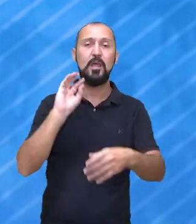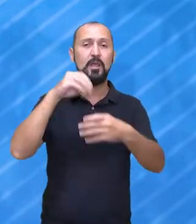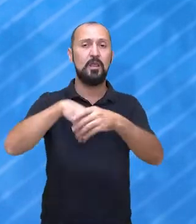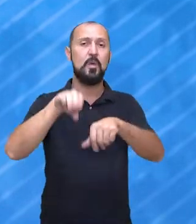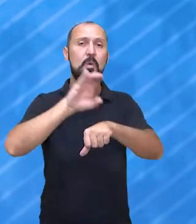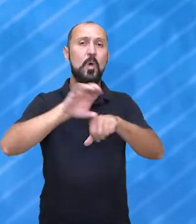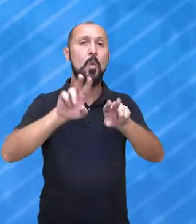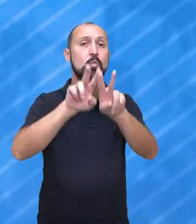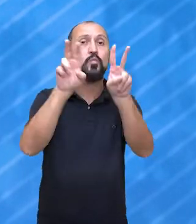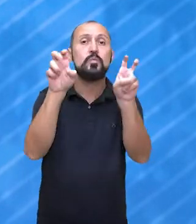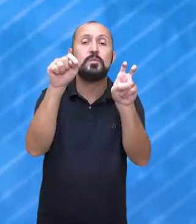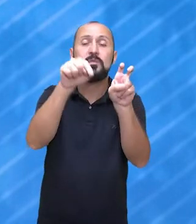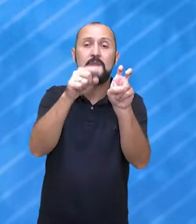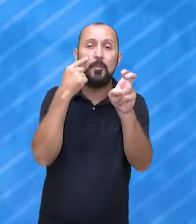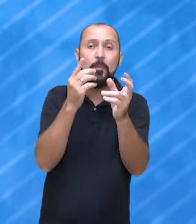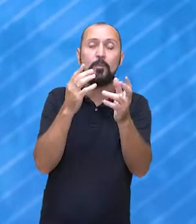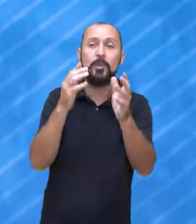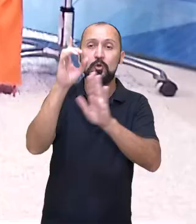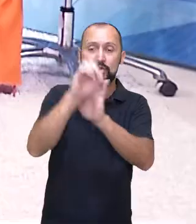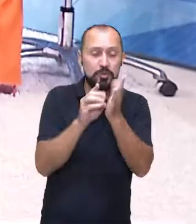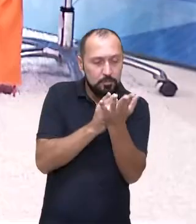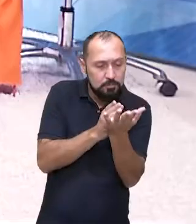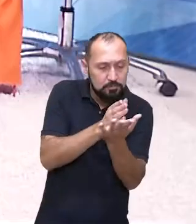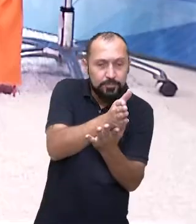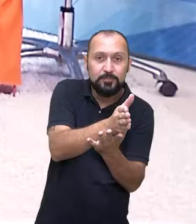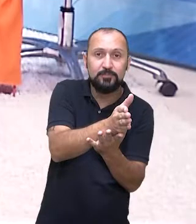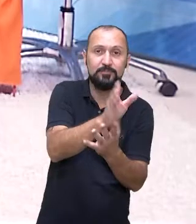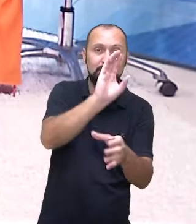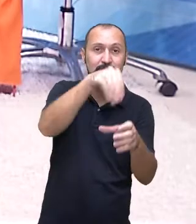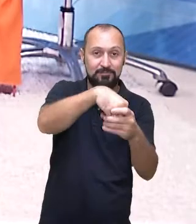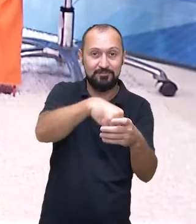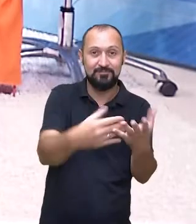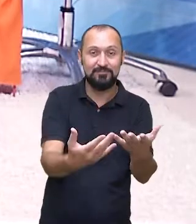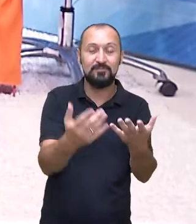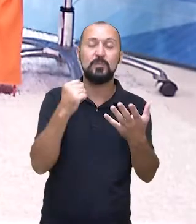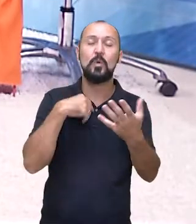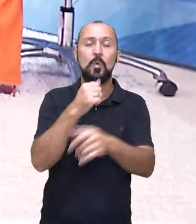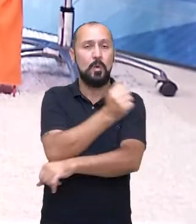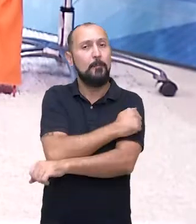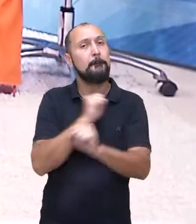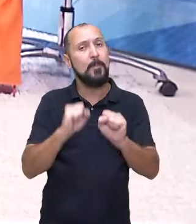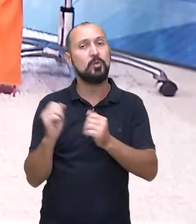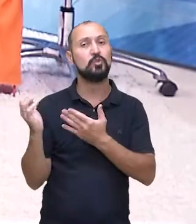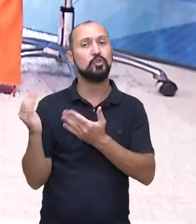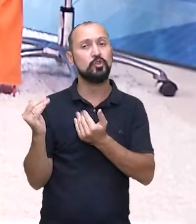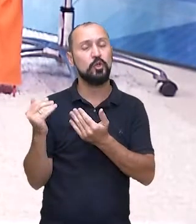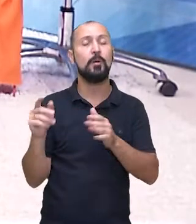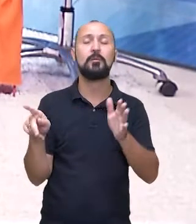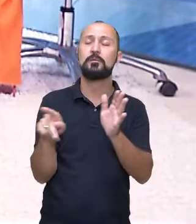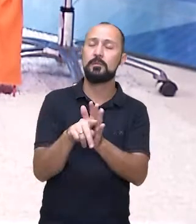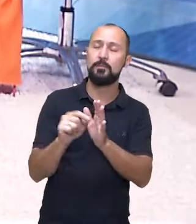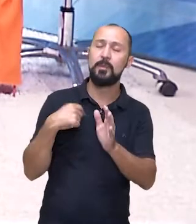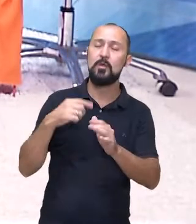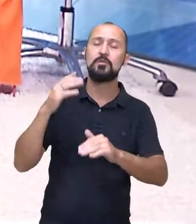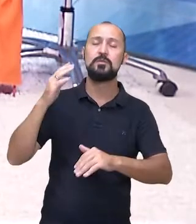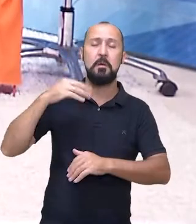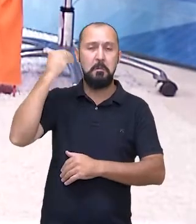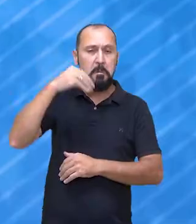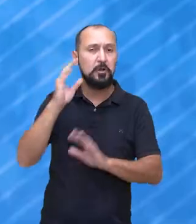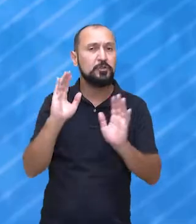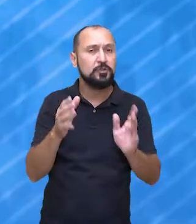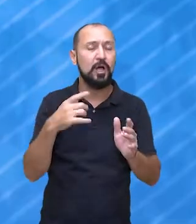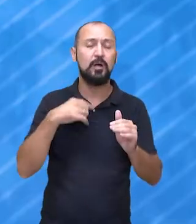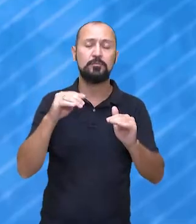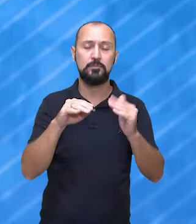gente tem ali na verdade os nossos cursos eles são temáticos por área do direito e os nossos alunos eles podem ser tanto jovens